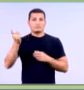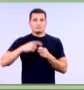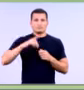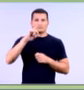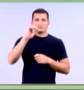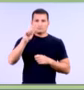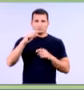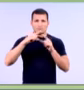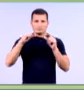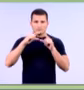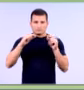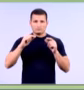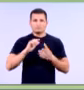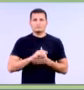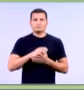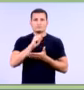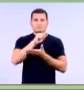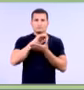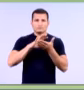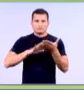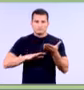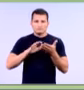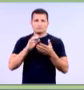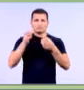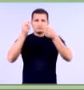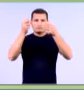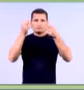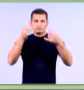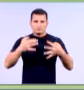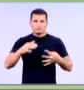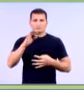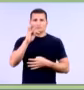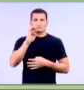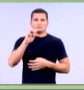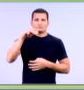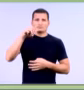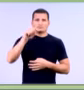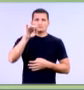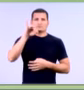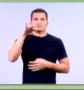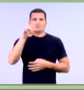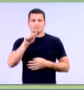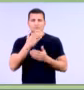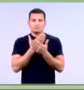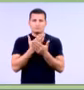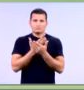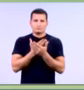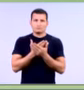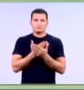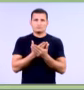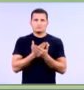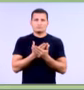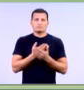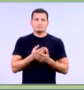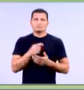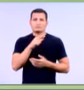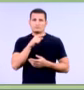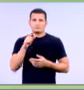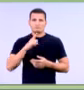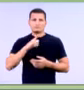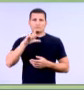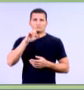O texto refere-se à temática em estudo. E uma locução aqui,